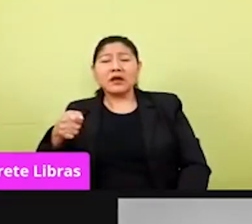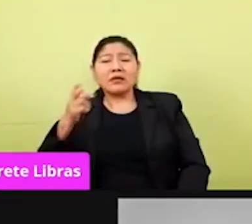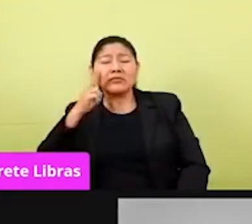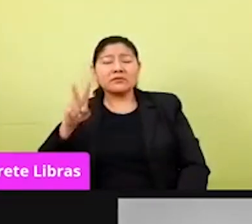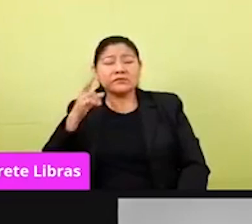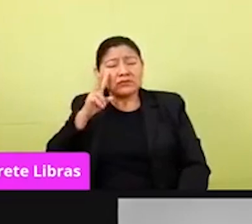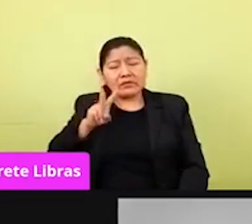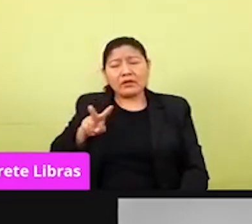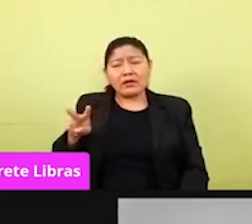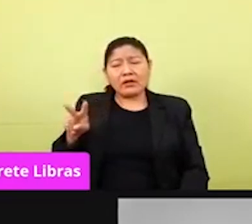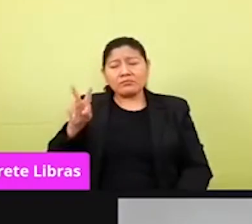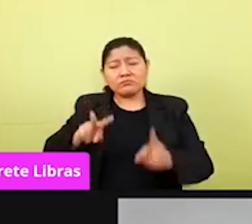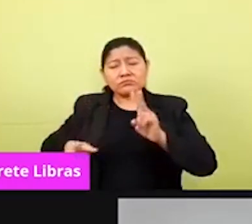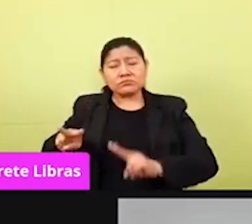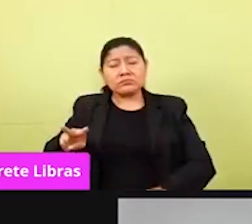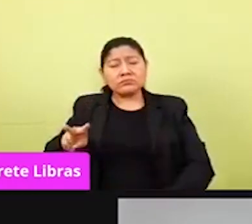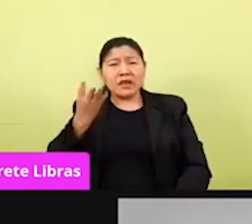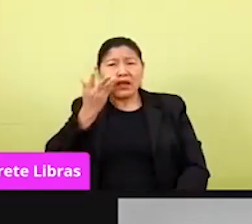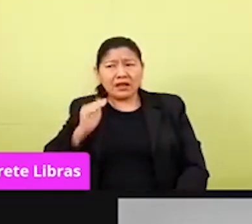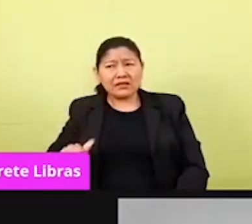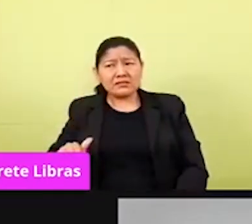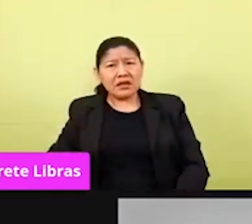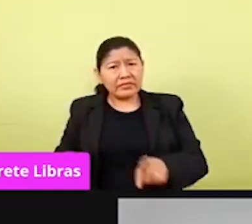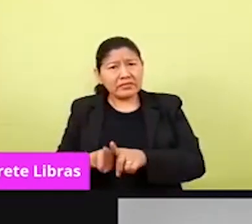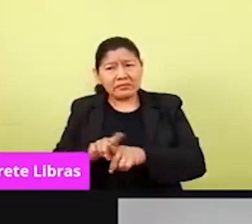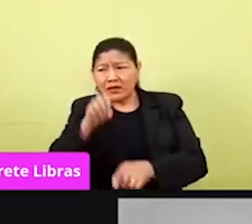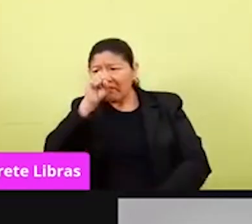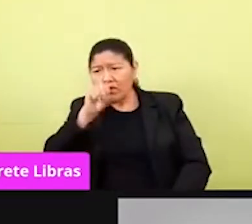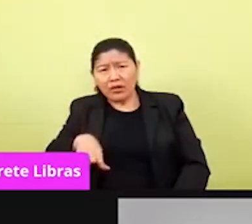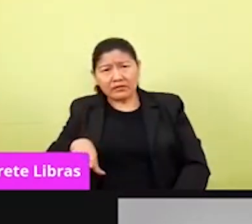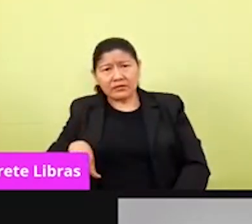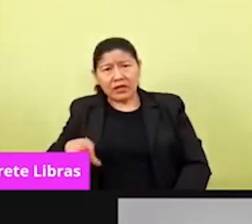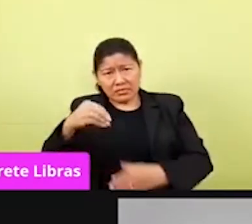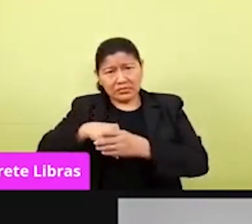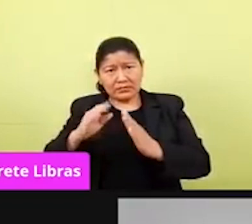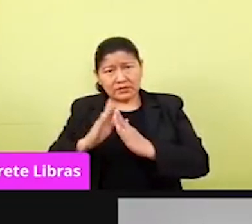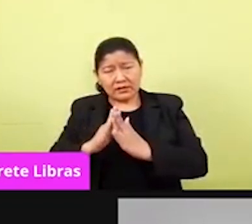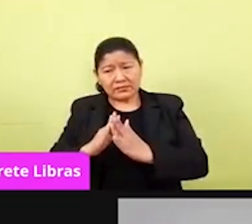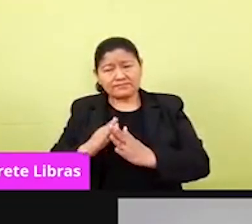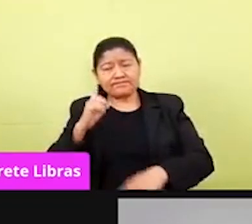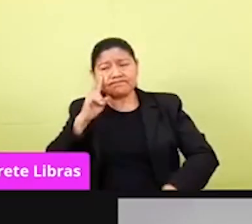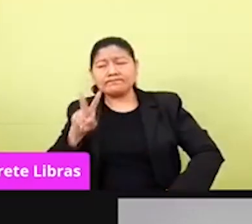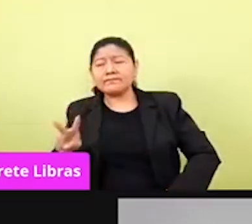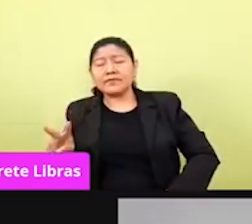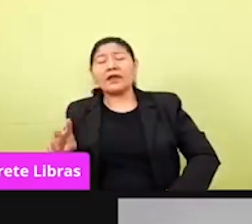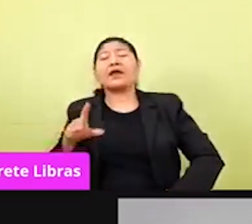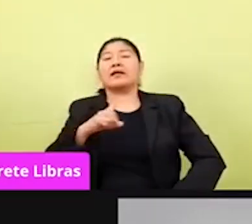pode estar sofrendo alguma violência. Então, assim, existem sinais psicológicos, né,